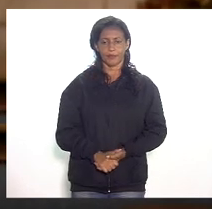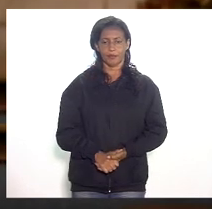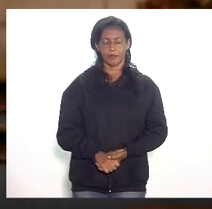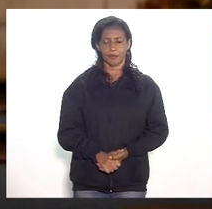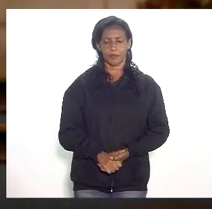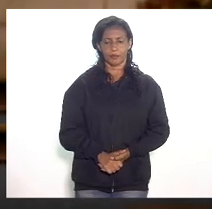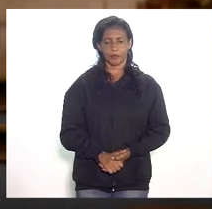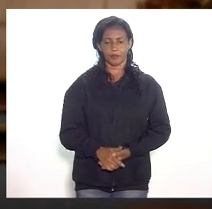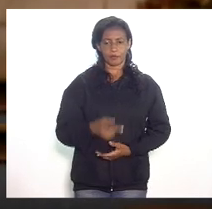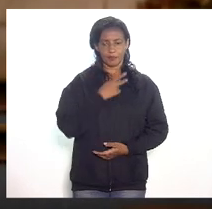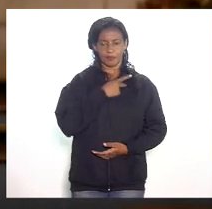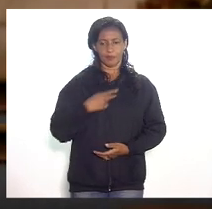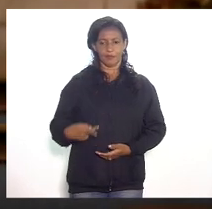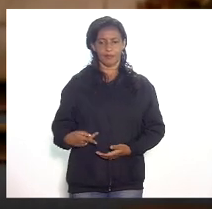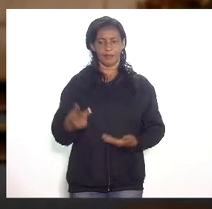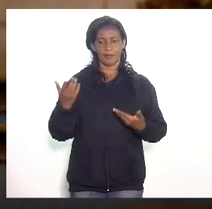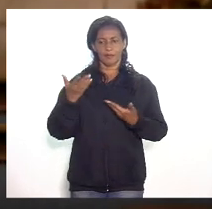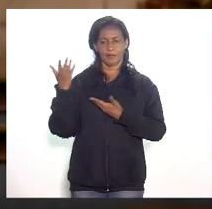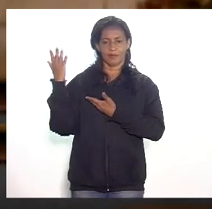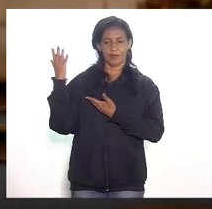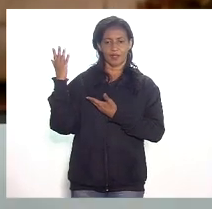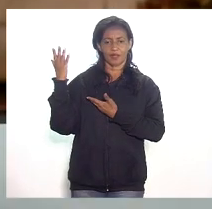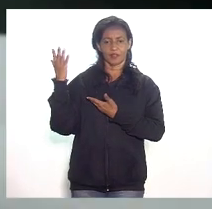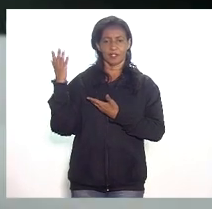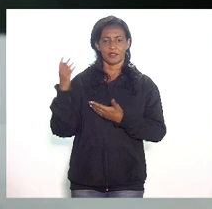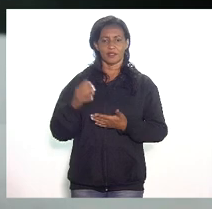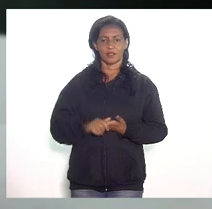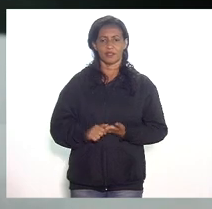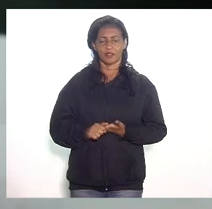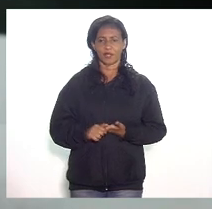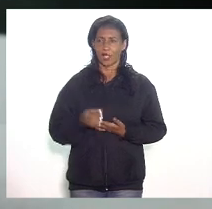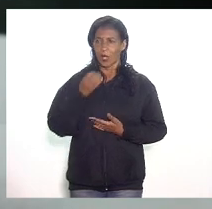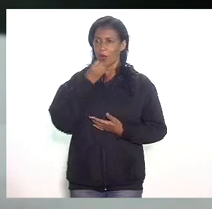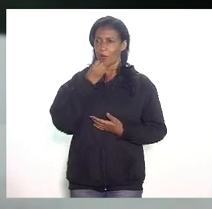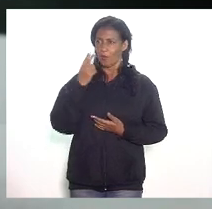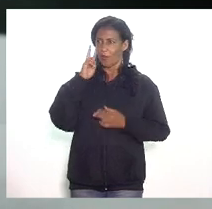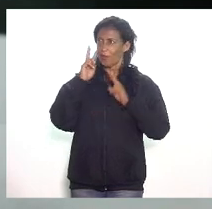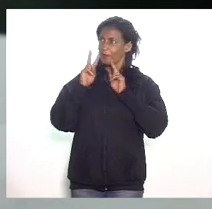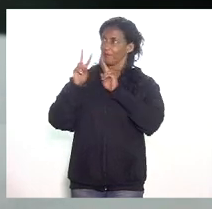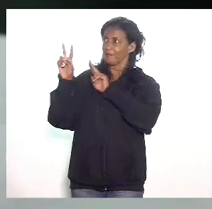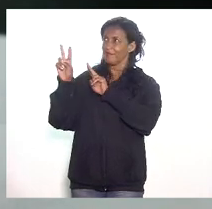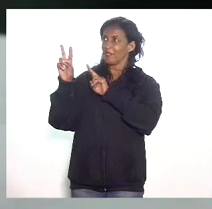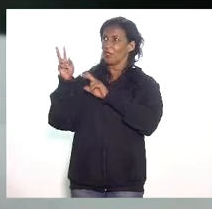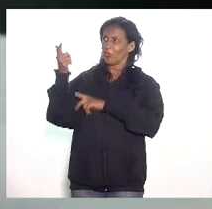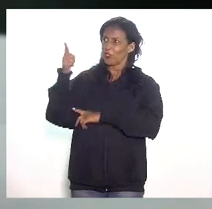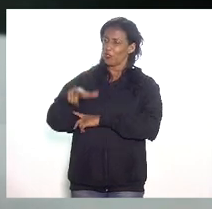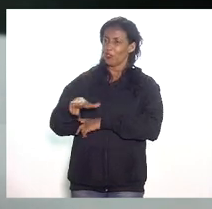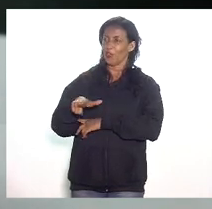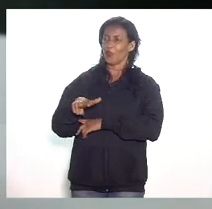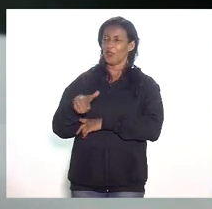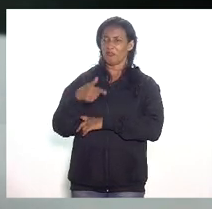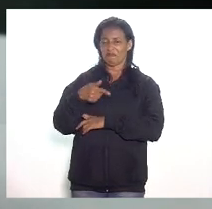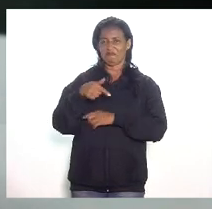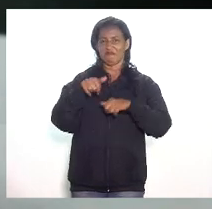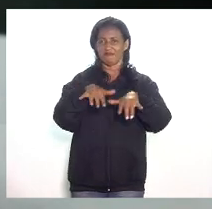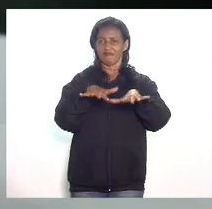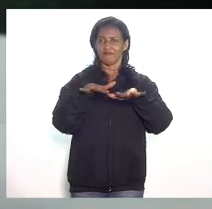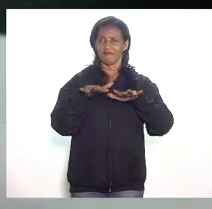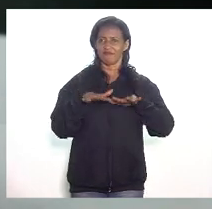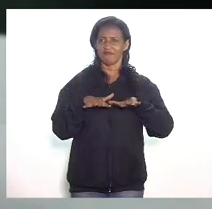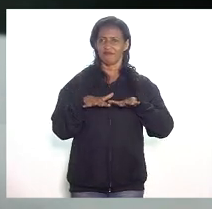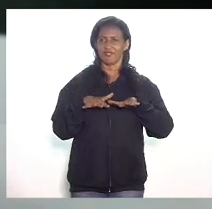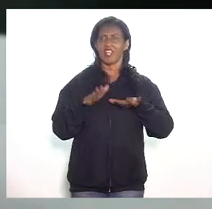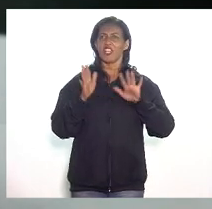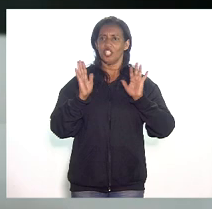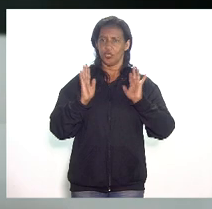Presidente, novos deputados, primeiramente, o presidente André Bonrevelo novamente presidindo a nossa sessão, muito já foi dito pelos